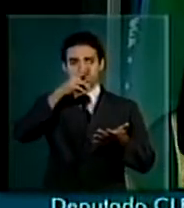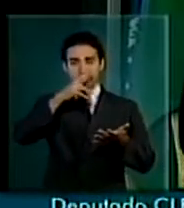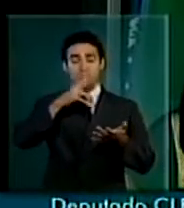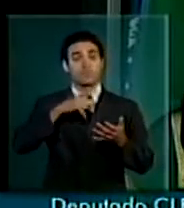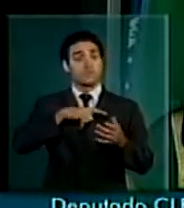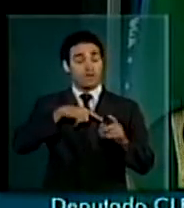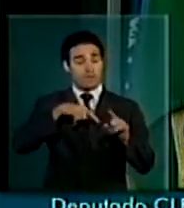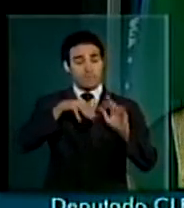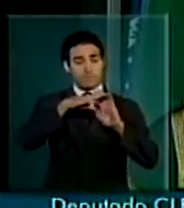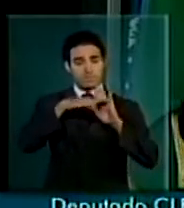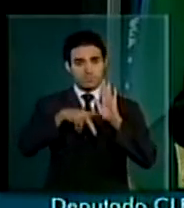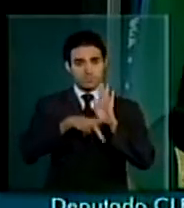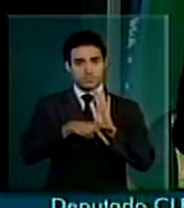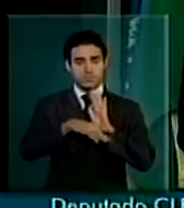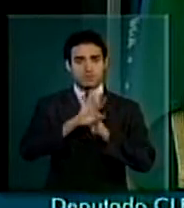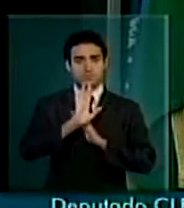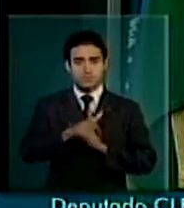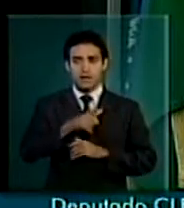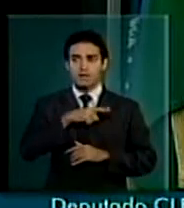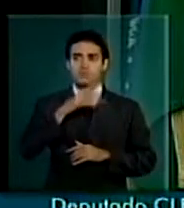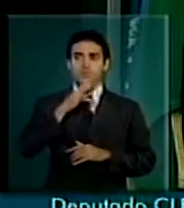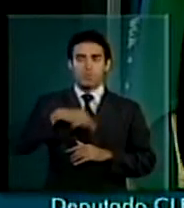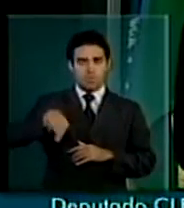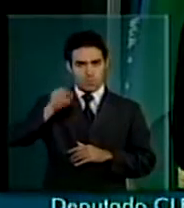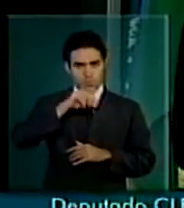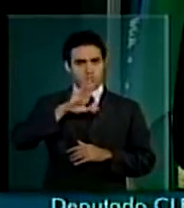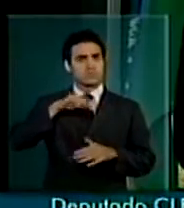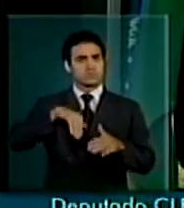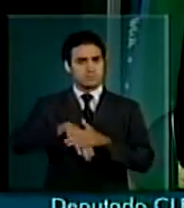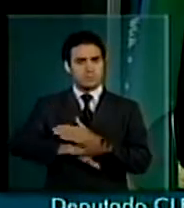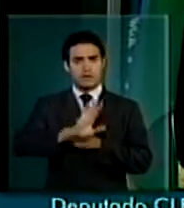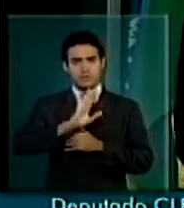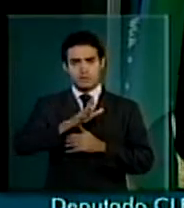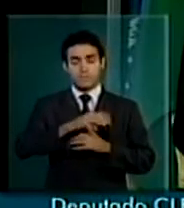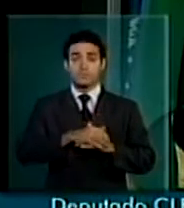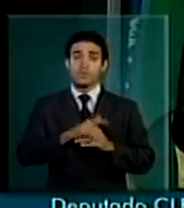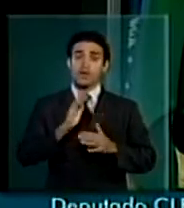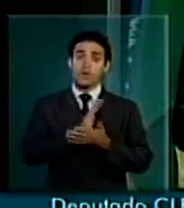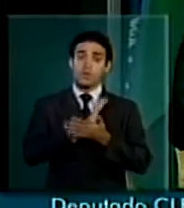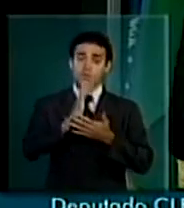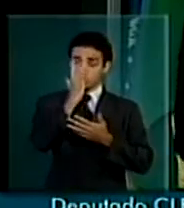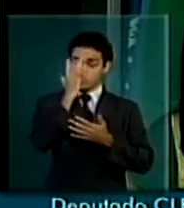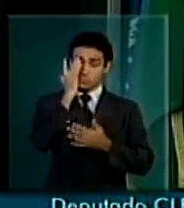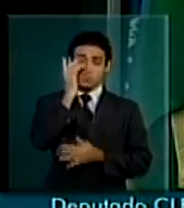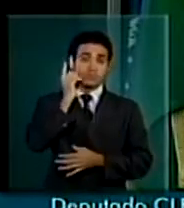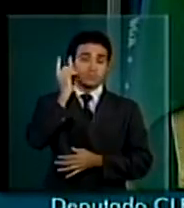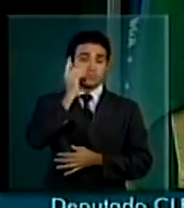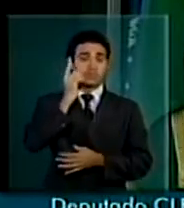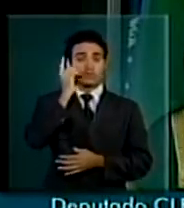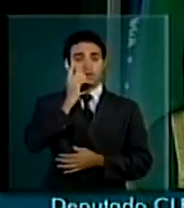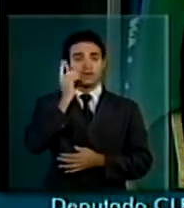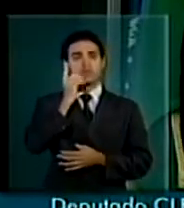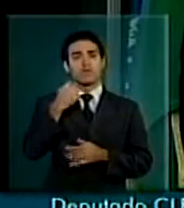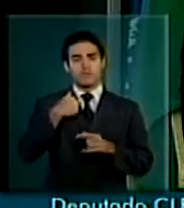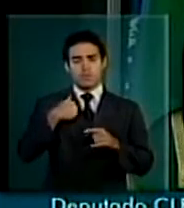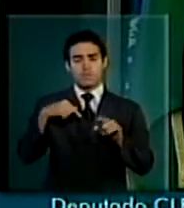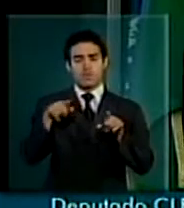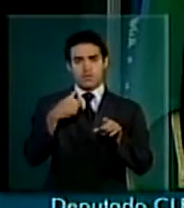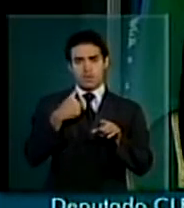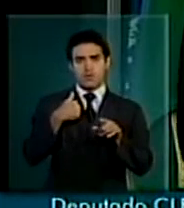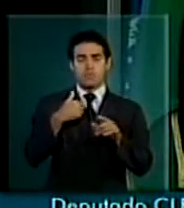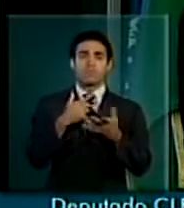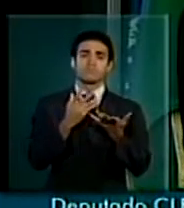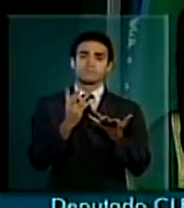provisória já é de conhecimento de todos. Alguns parlamentares, inclusive eu, também